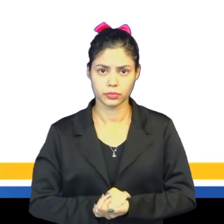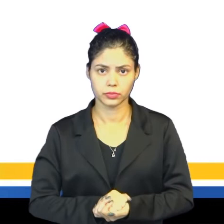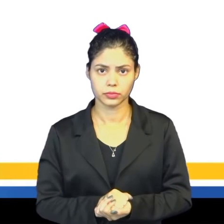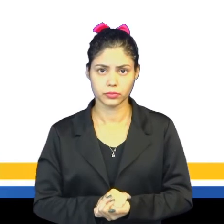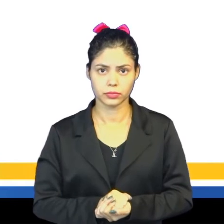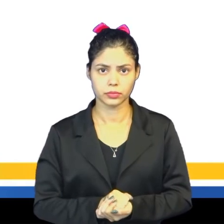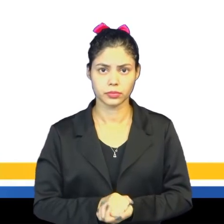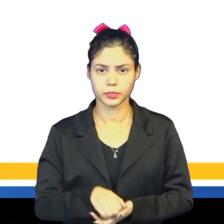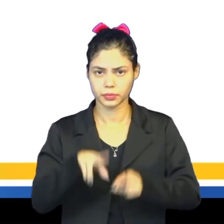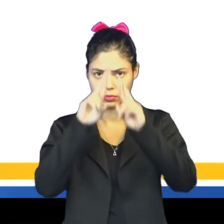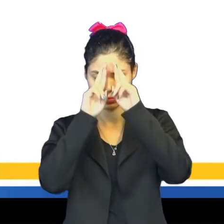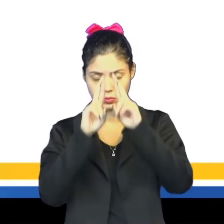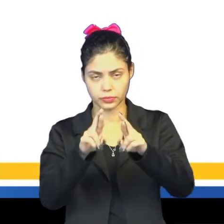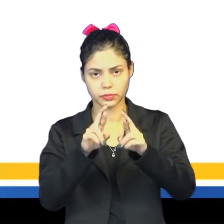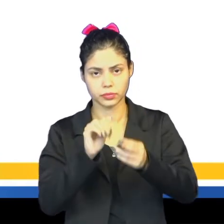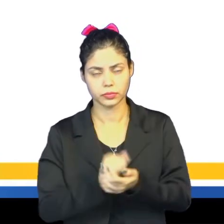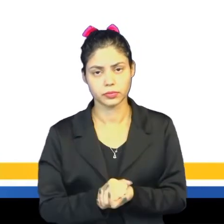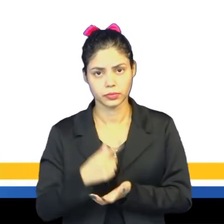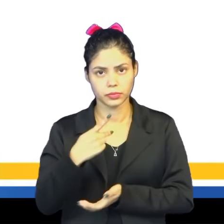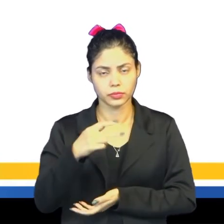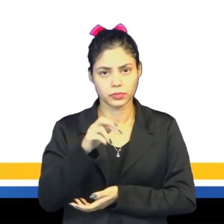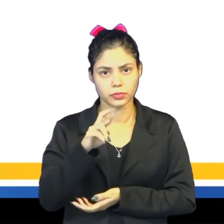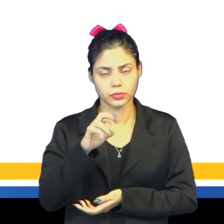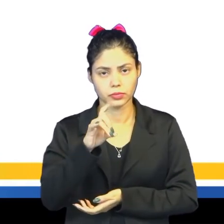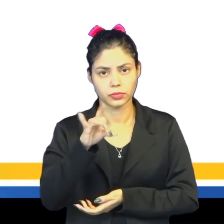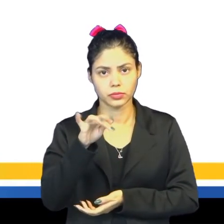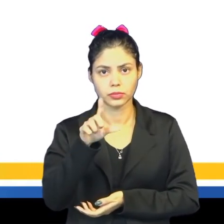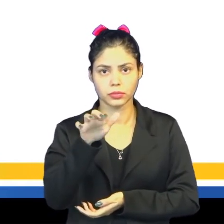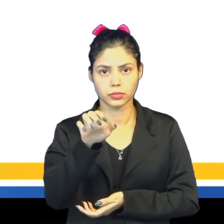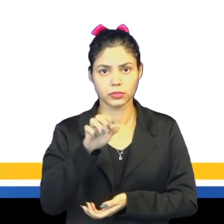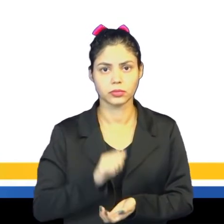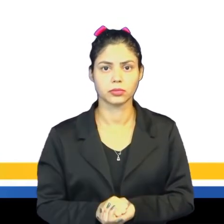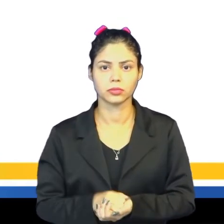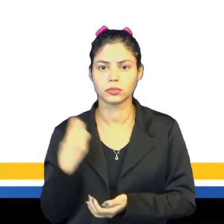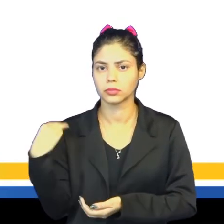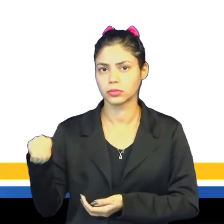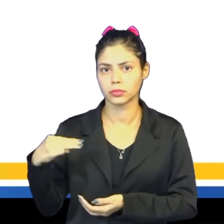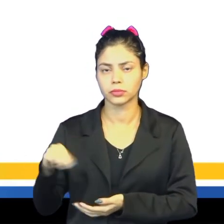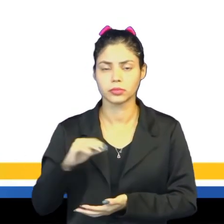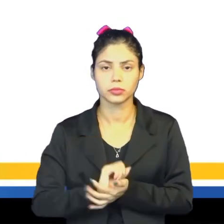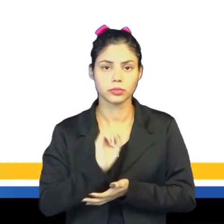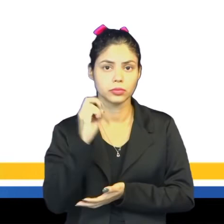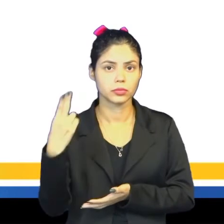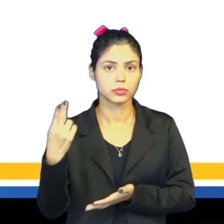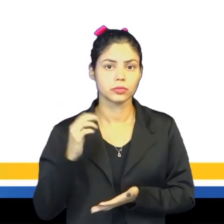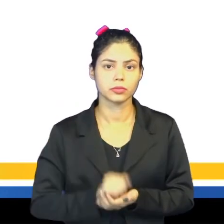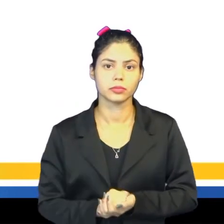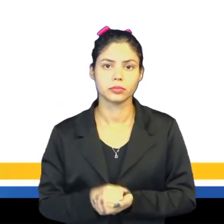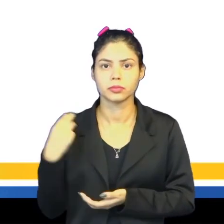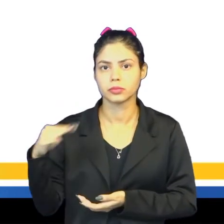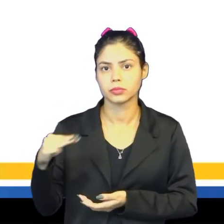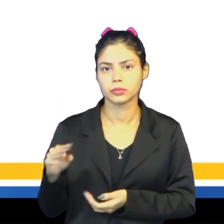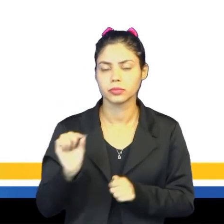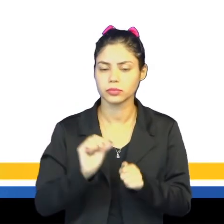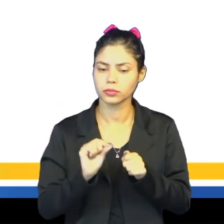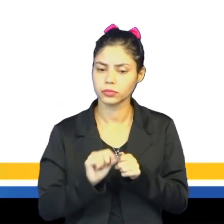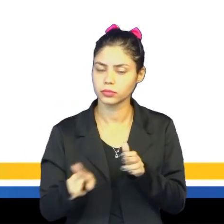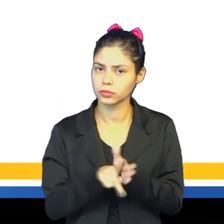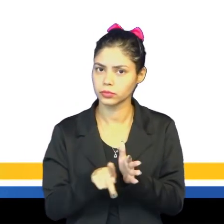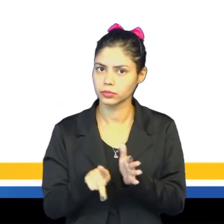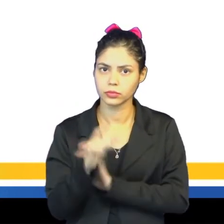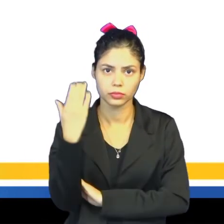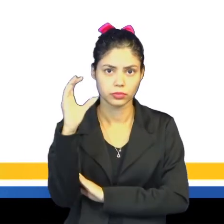tá, respeita a proporcionalidade dos matemáticos ou da matemática formal